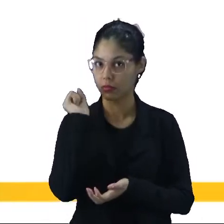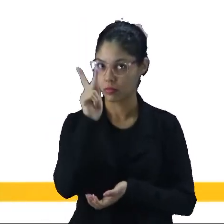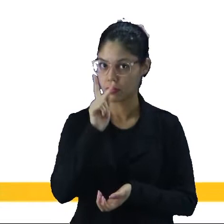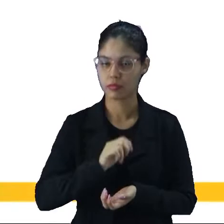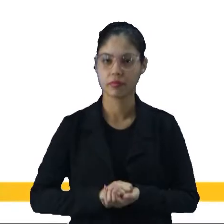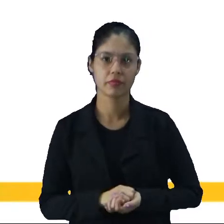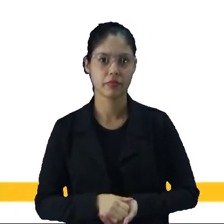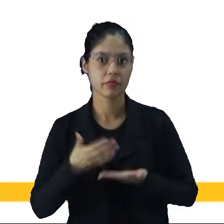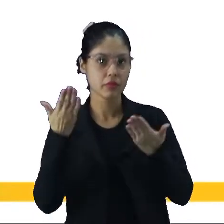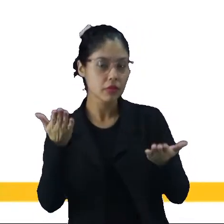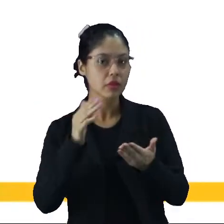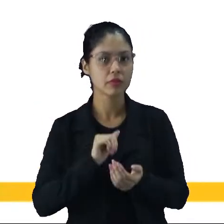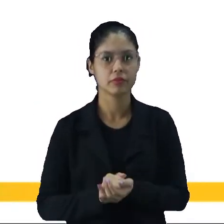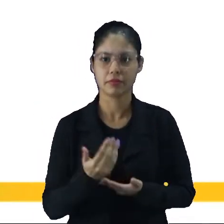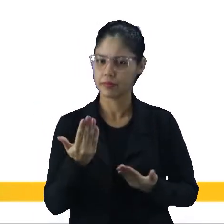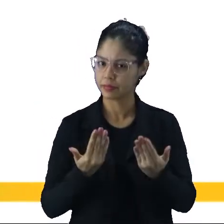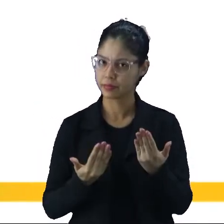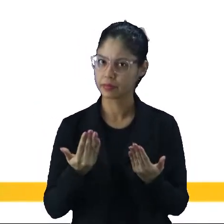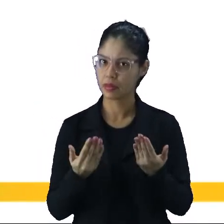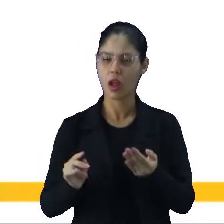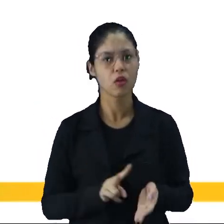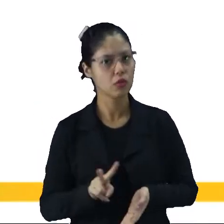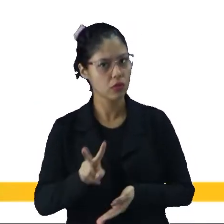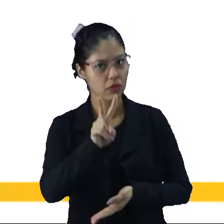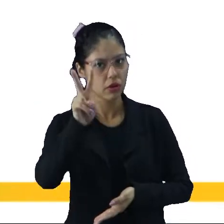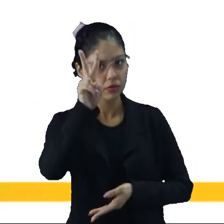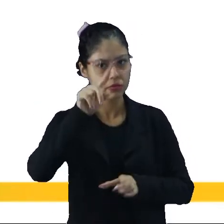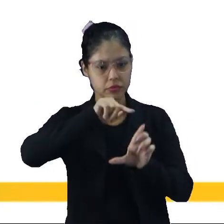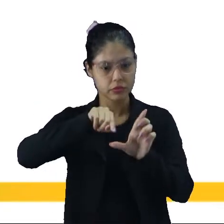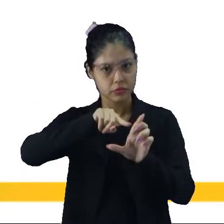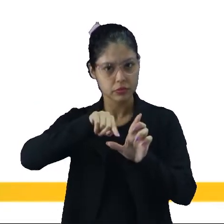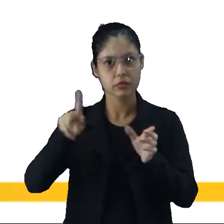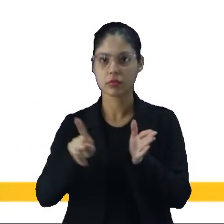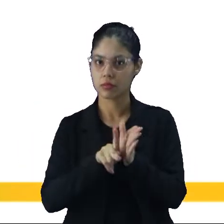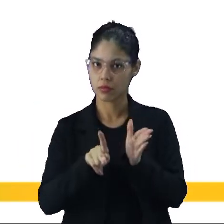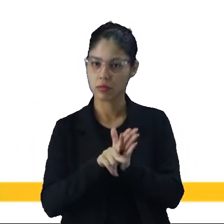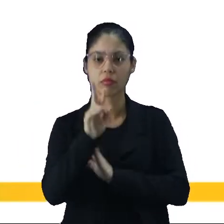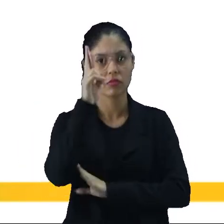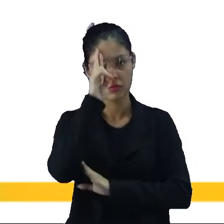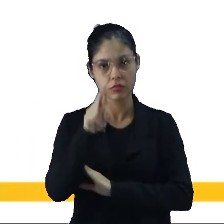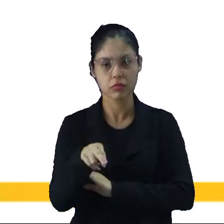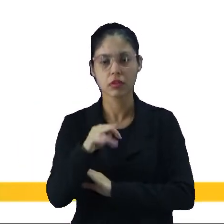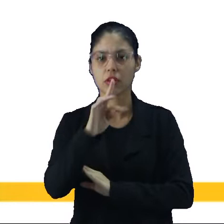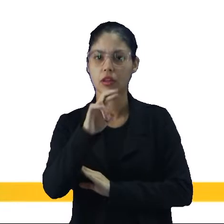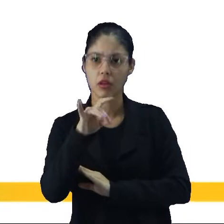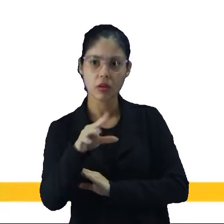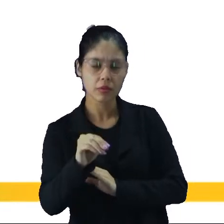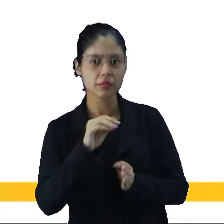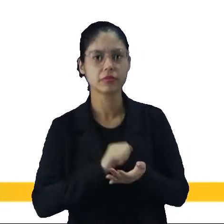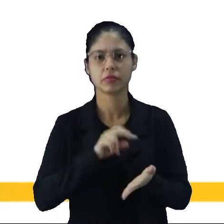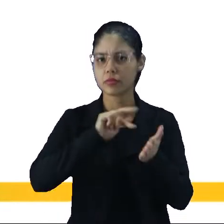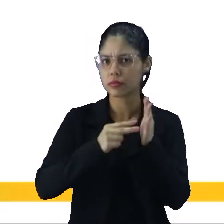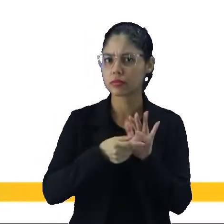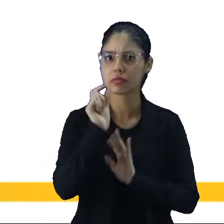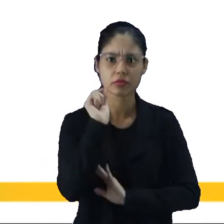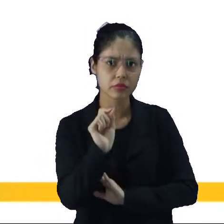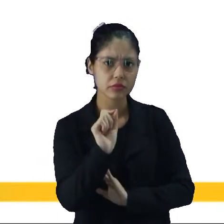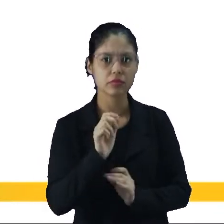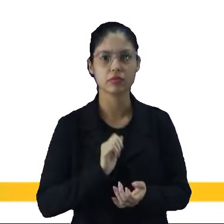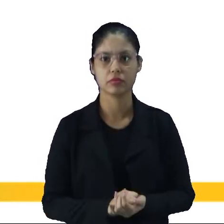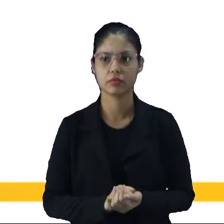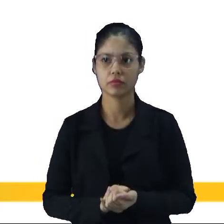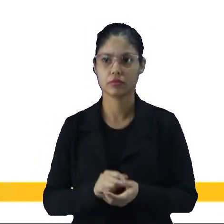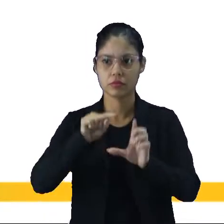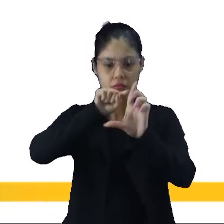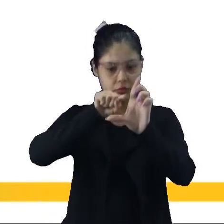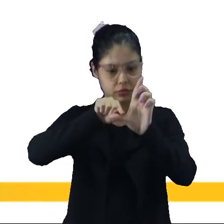ok? Elas relacionam o valor do ângulo com o valor da razão trigonométrica. O que significa isso? Você está vendo aqui o